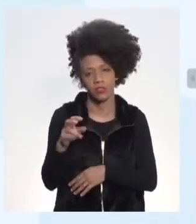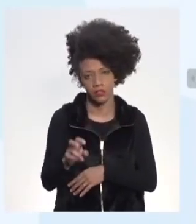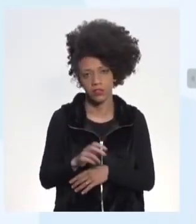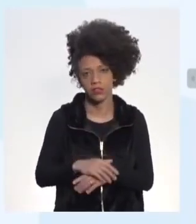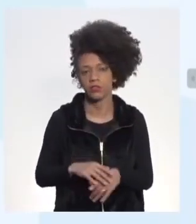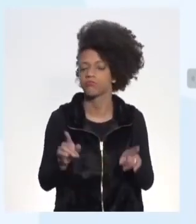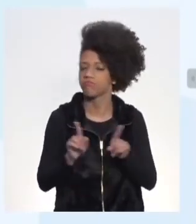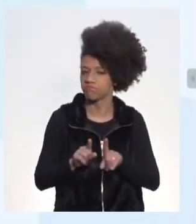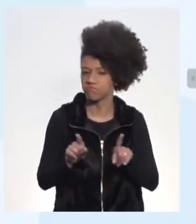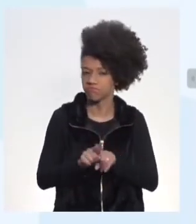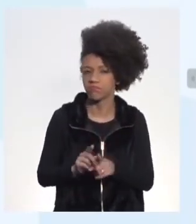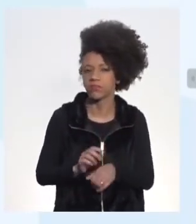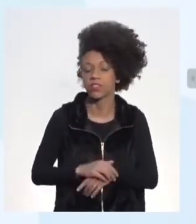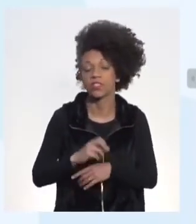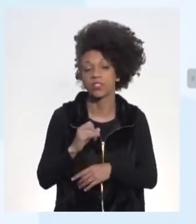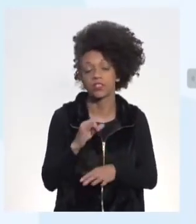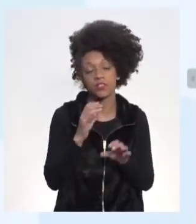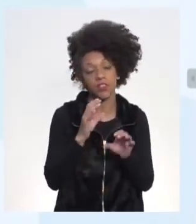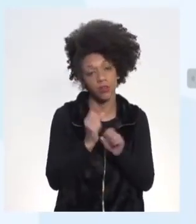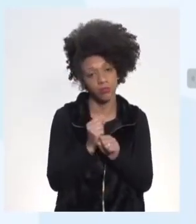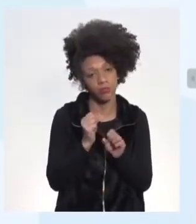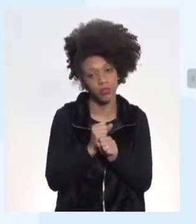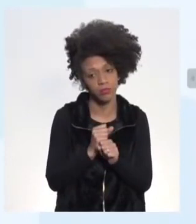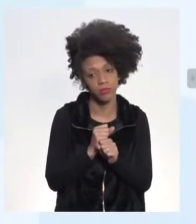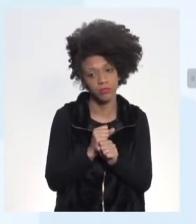Aqui também, se eu calcular